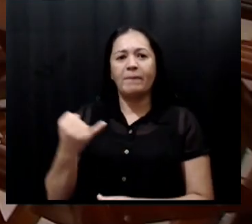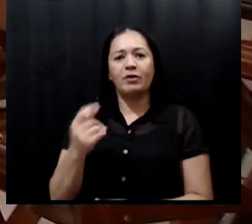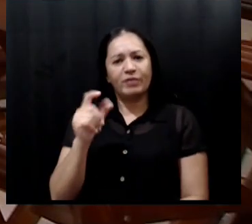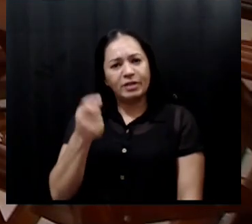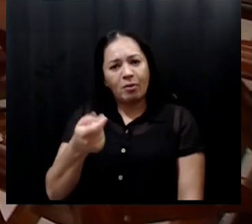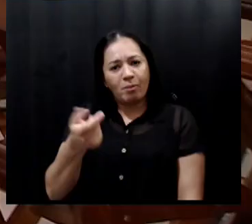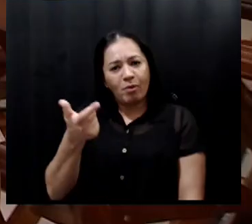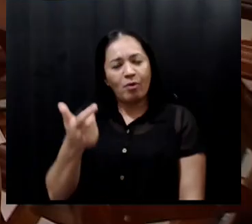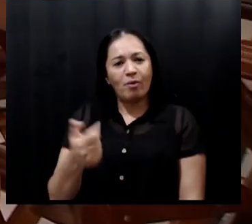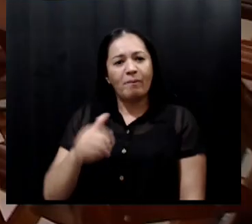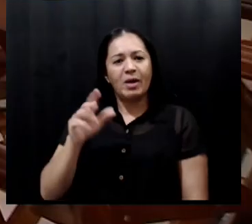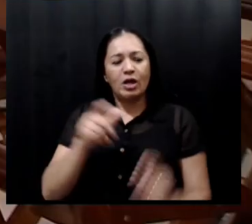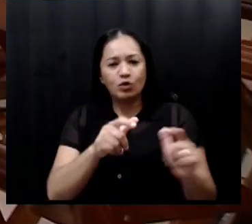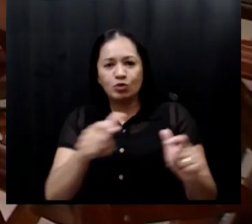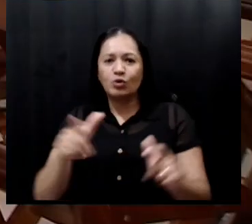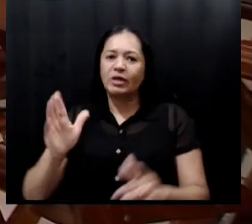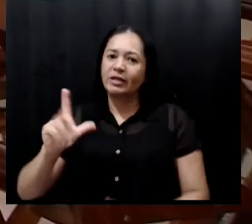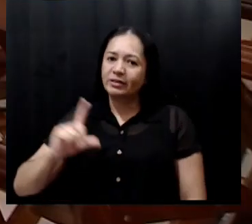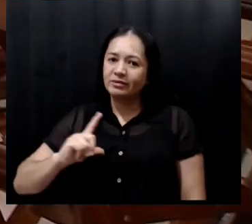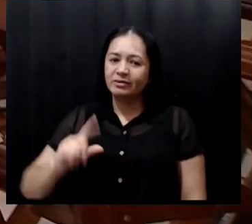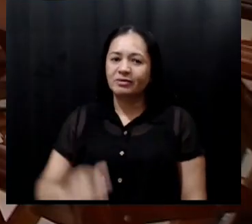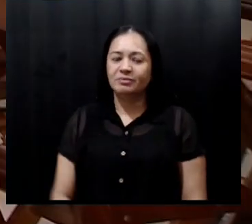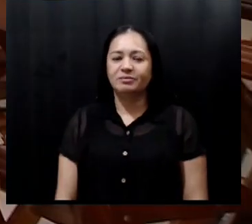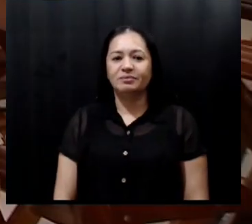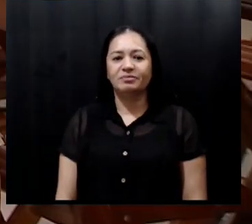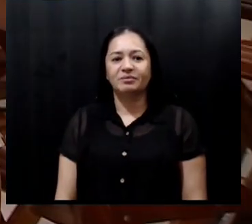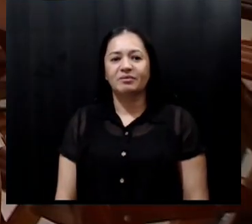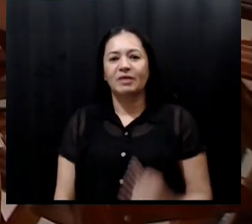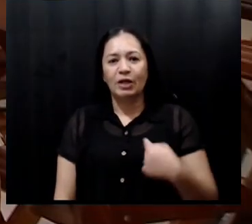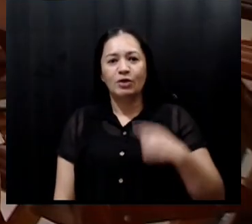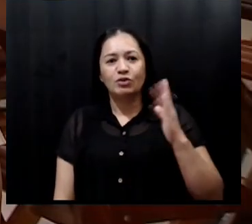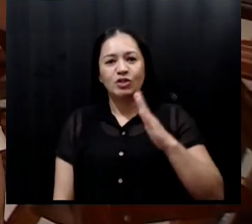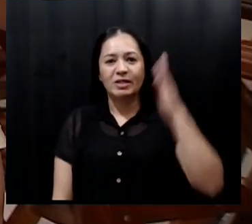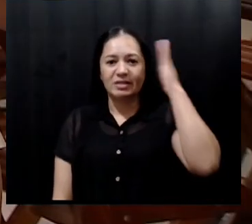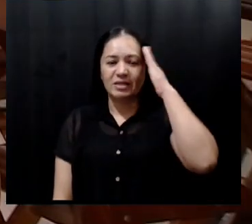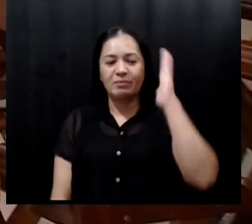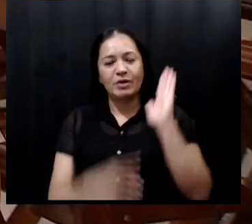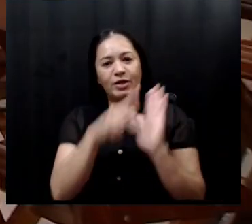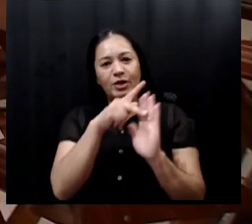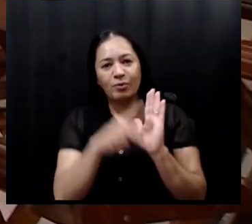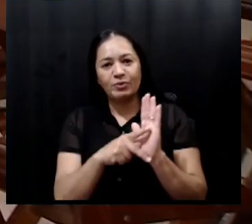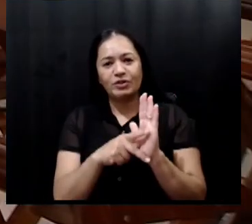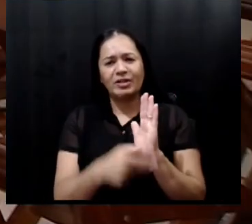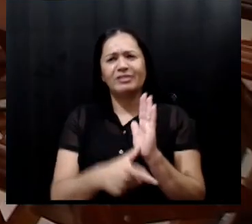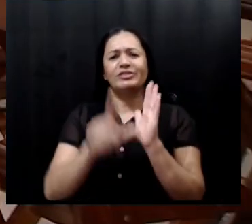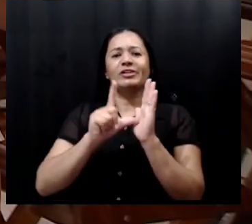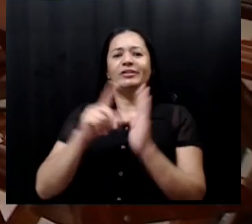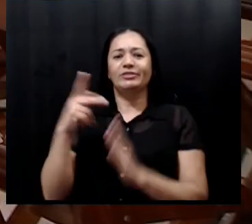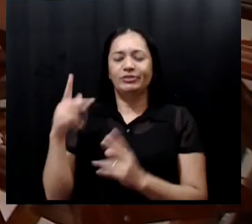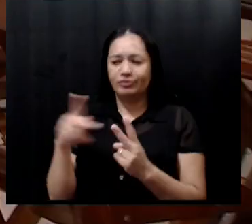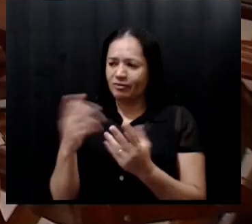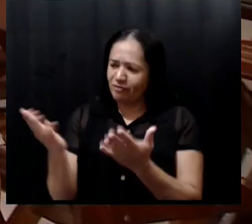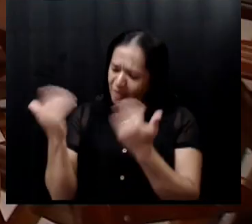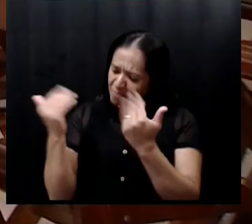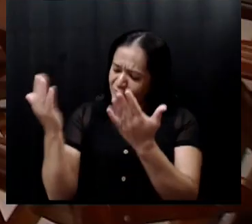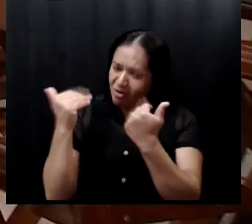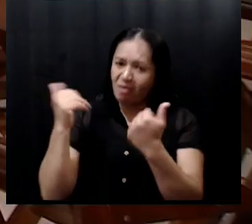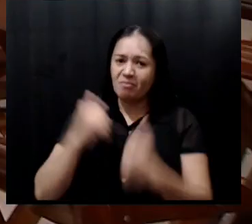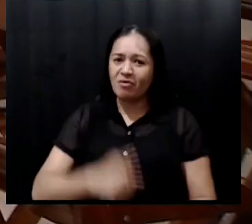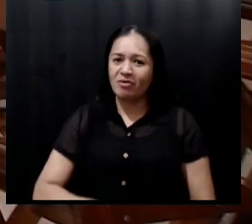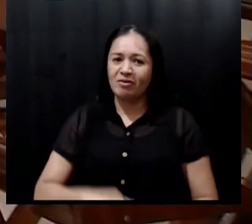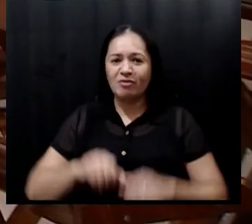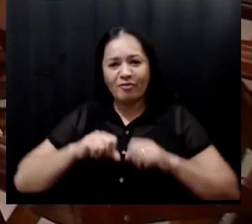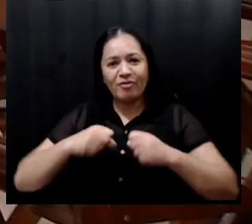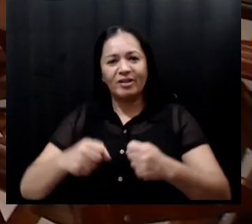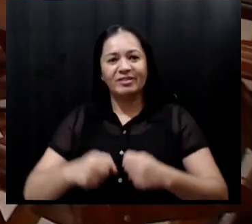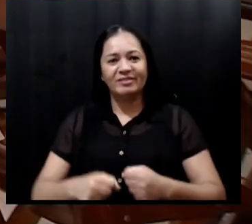que tem. E como eu já sabia que já era um projeto anterior deles, eu falei, vamos, e acabou que